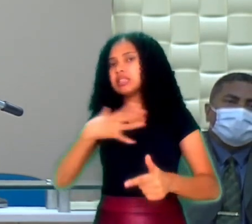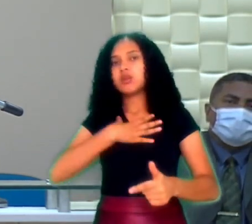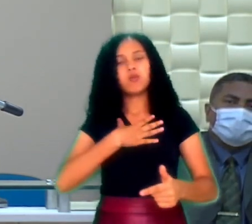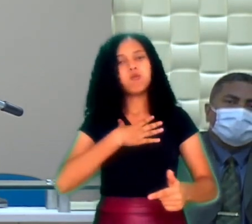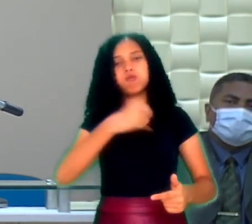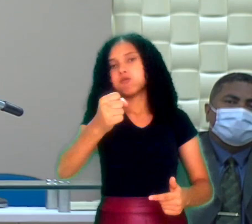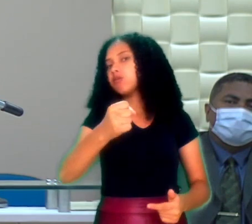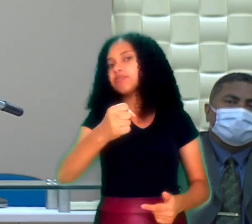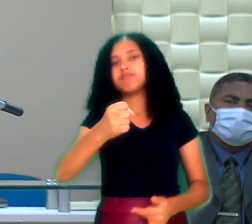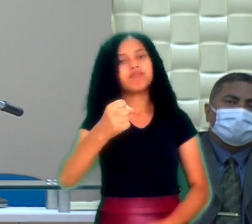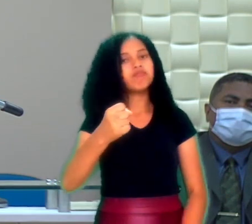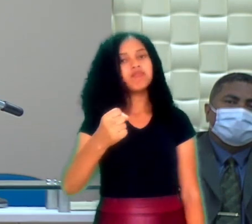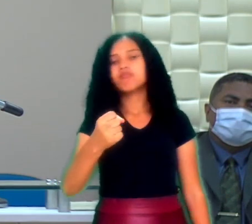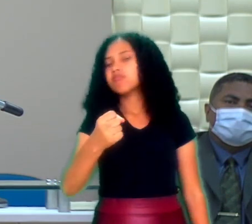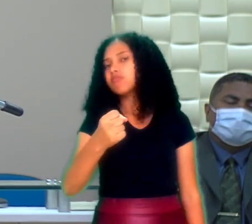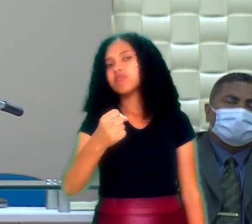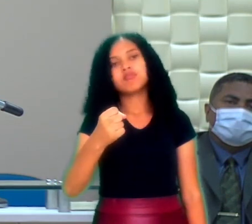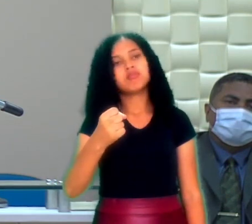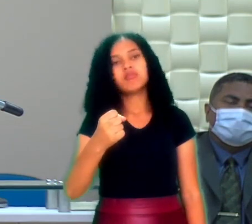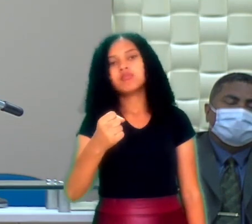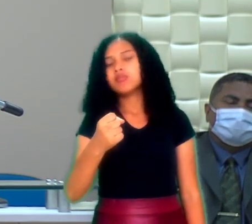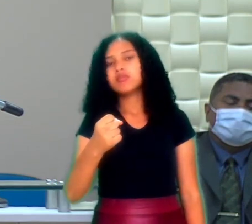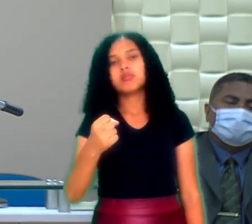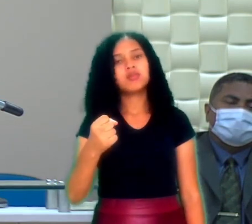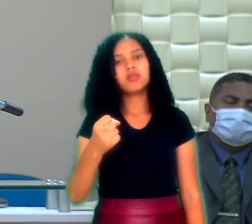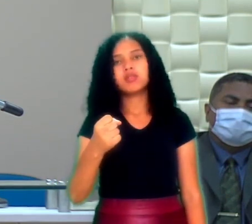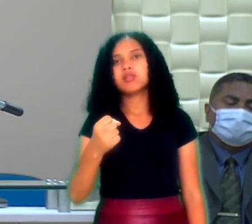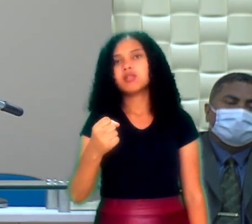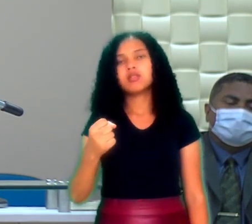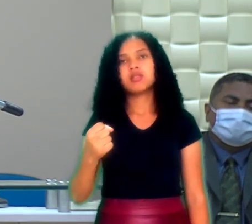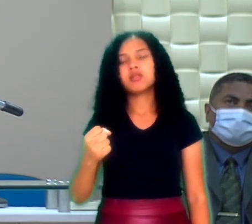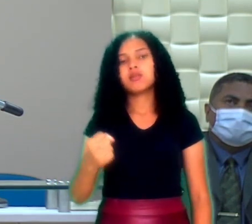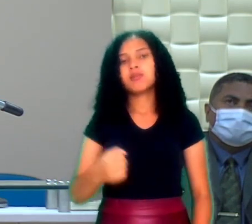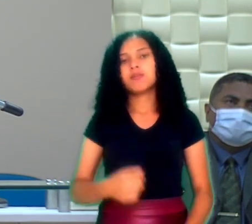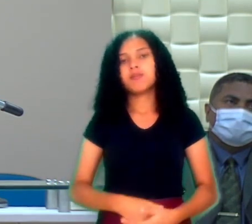eu tenho misericórdia.